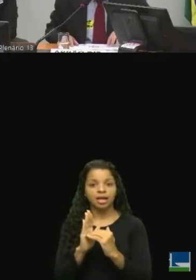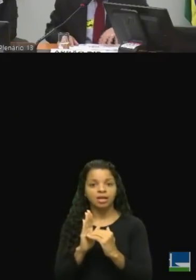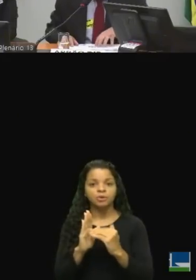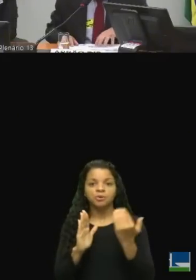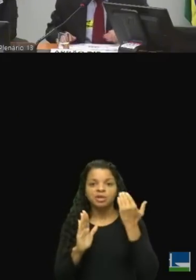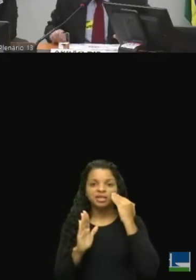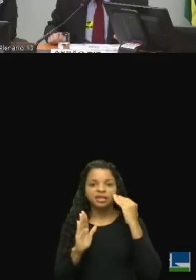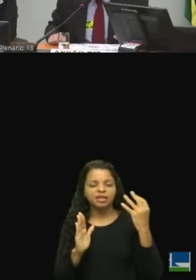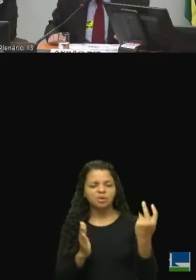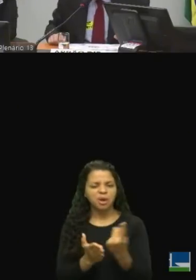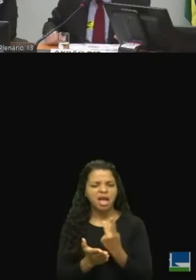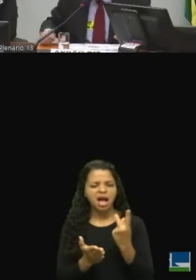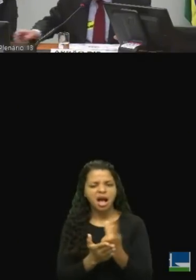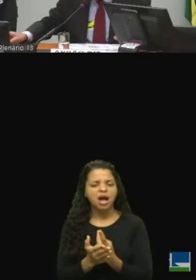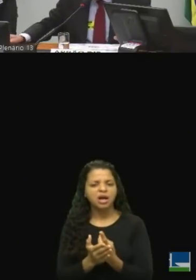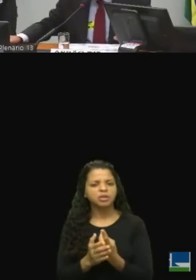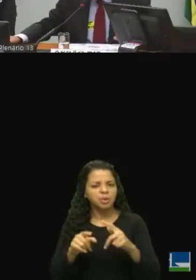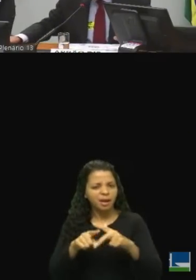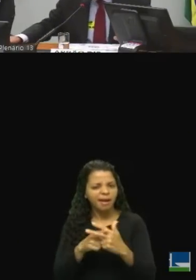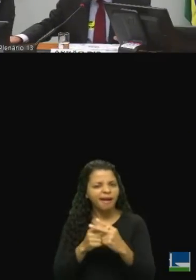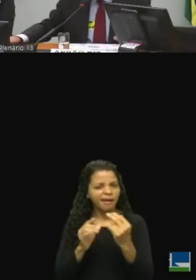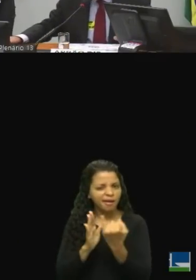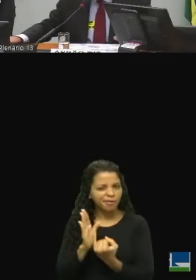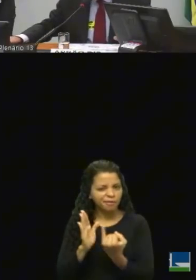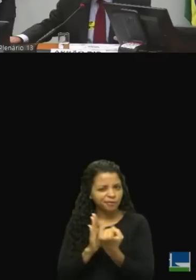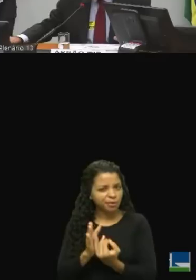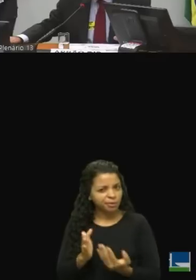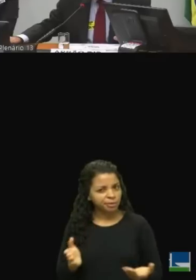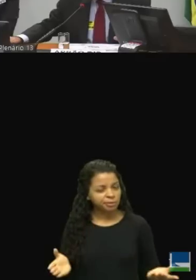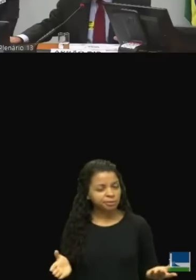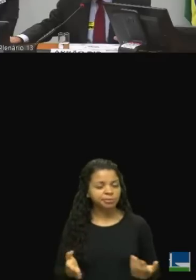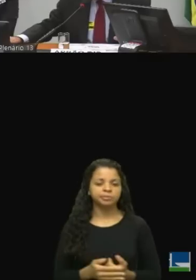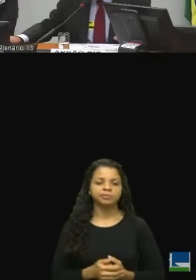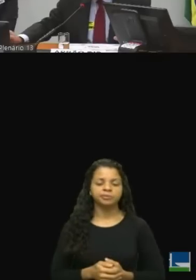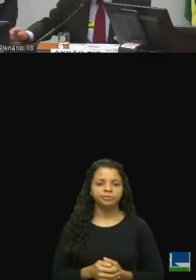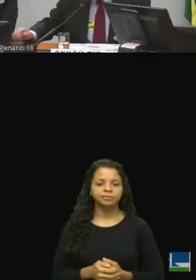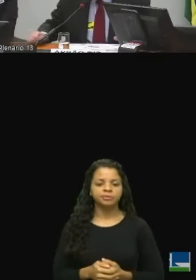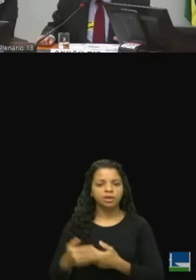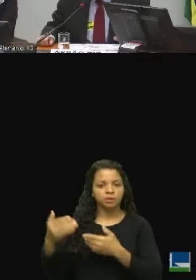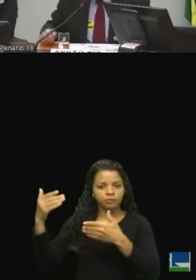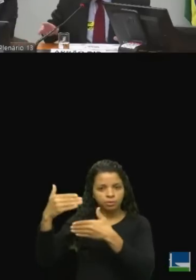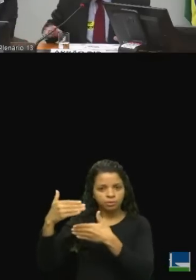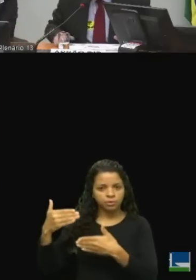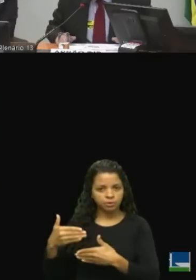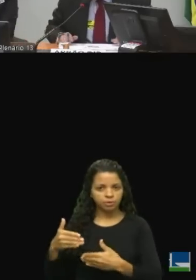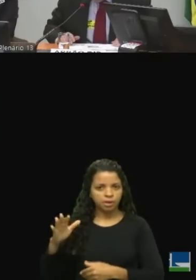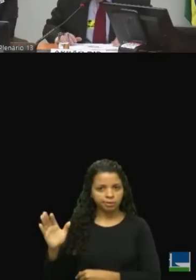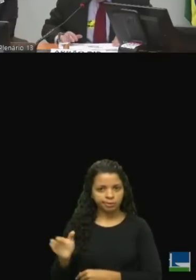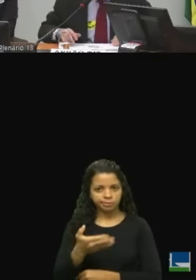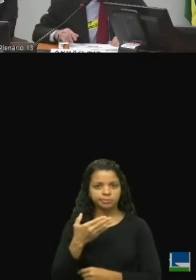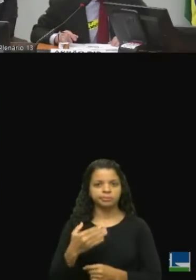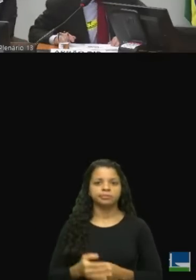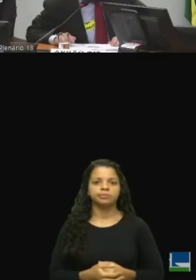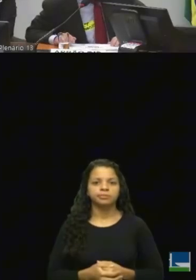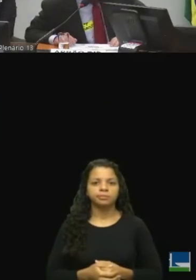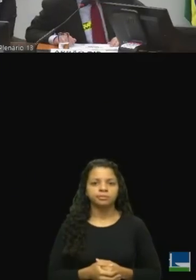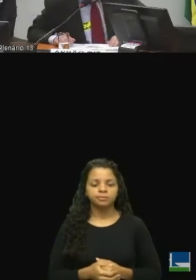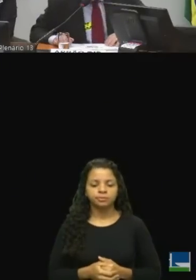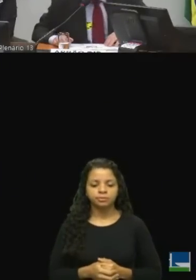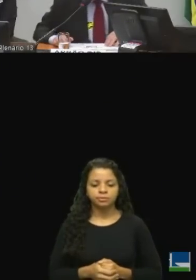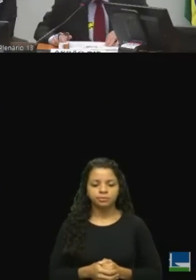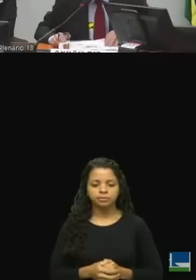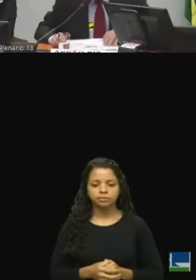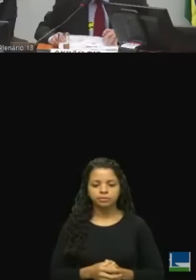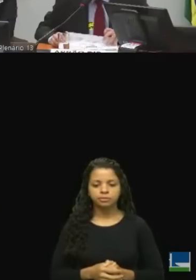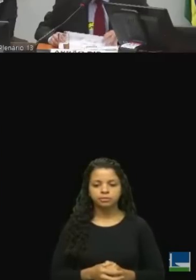do que é a reforma tributária. Eu vou passar aqui, eu tenho slides, se puderem já, Ramon, já passar já para o outro